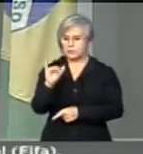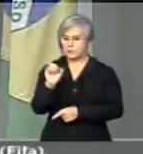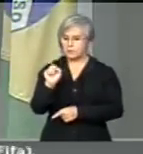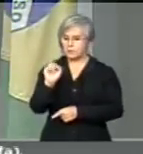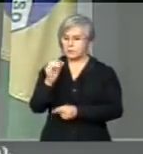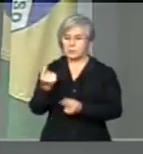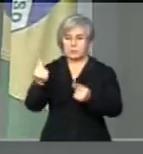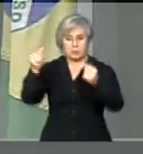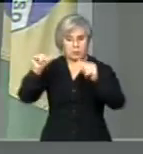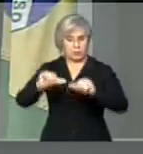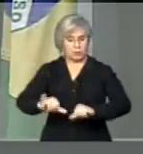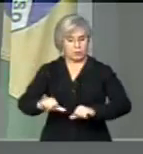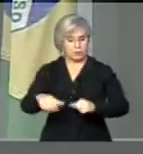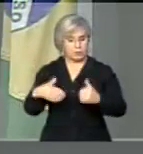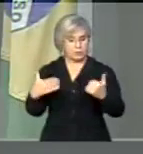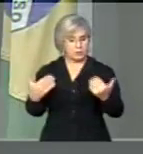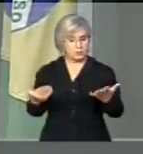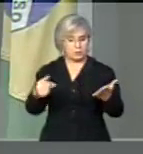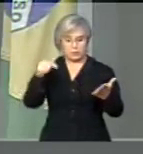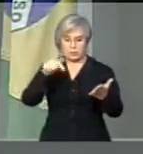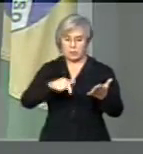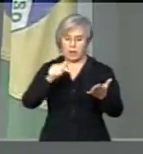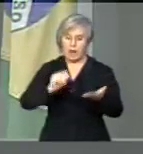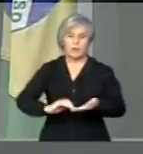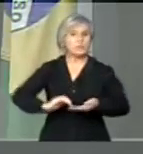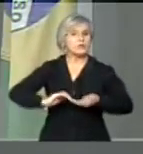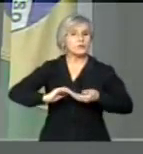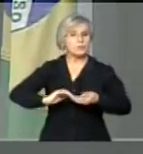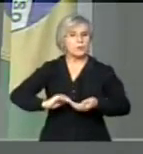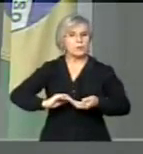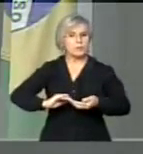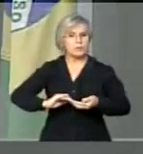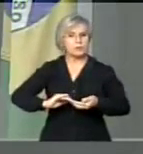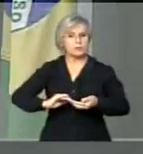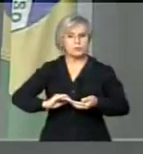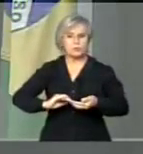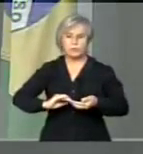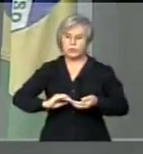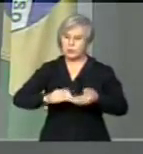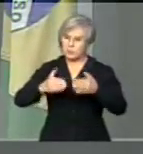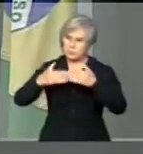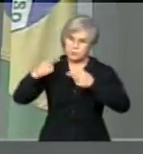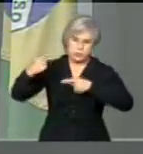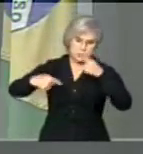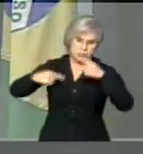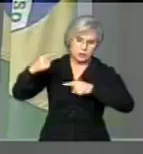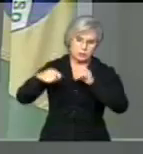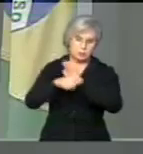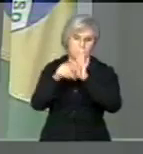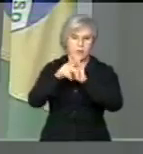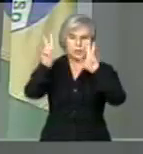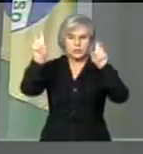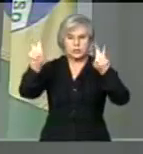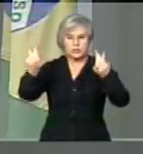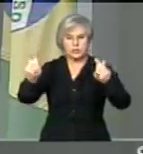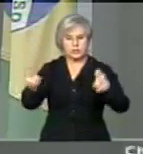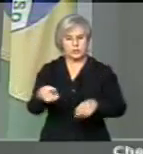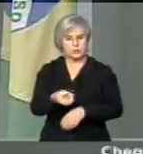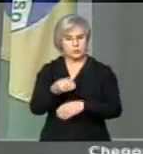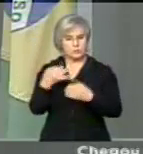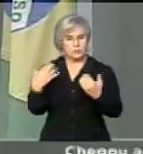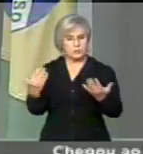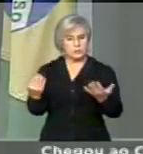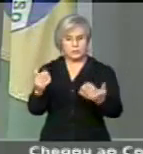matéria-prima desse Congresso, a matéria-prima do parlamento, para discutir e poder tratar de matérias, é uma